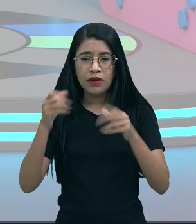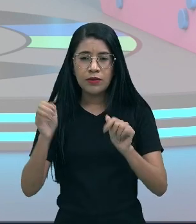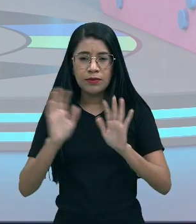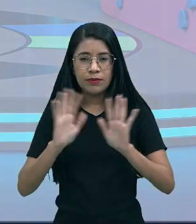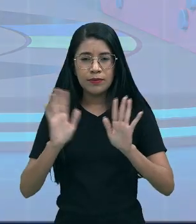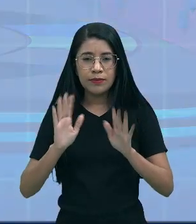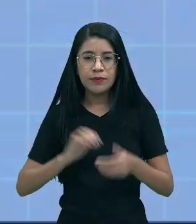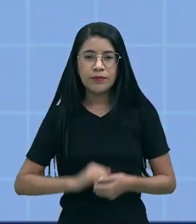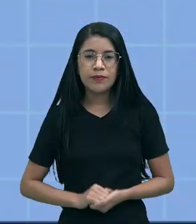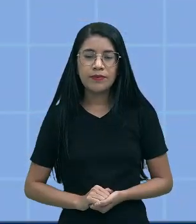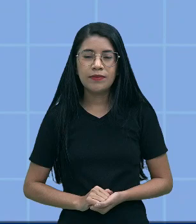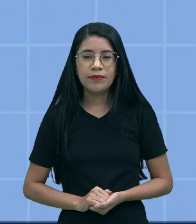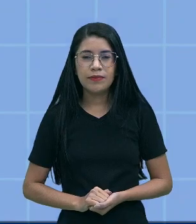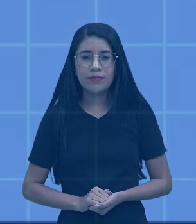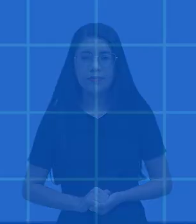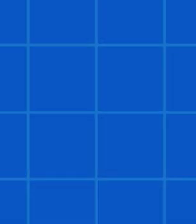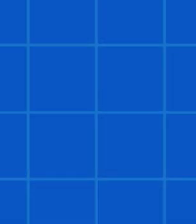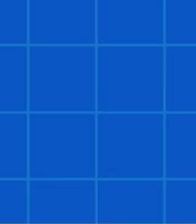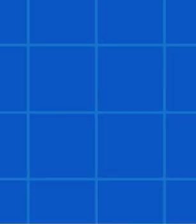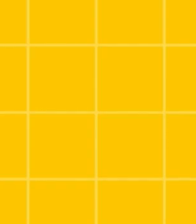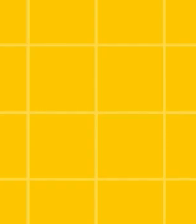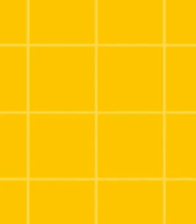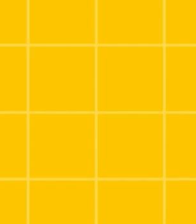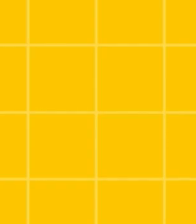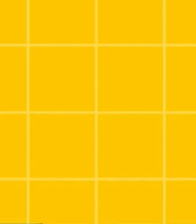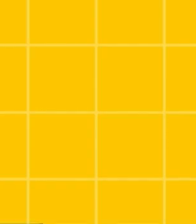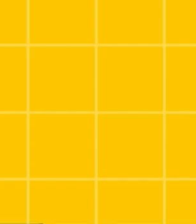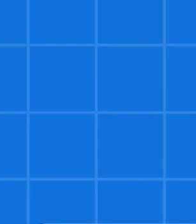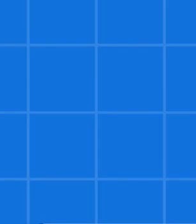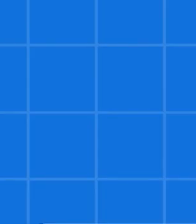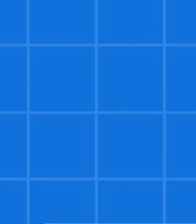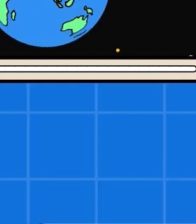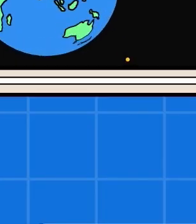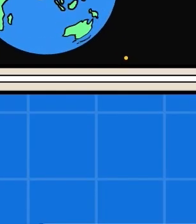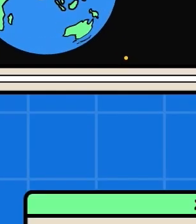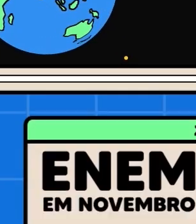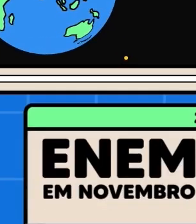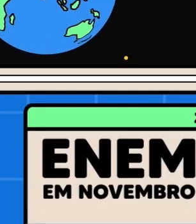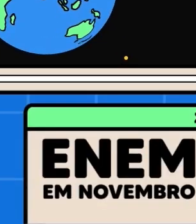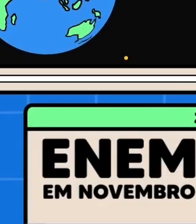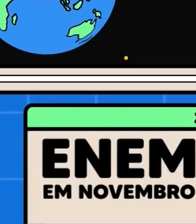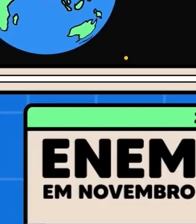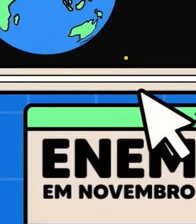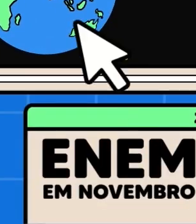Tchau.